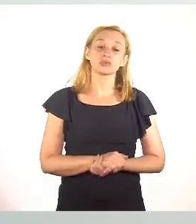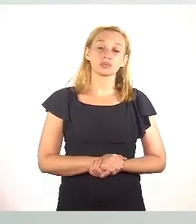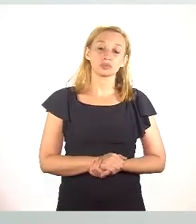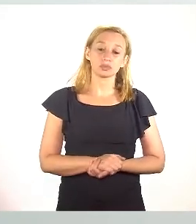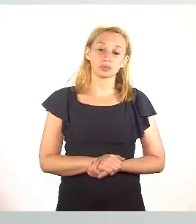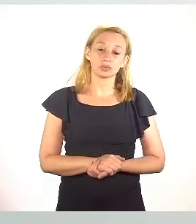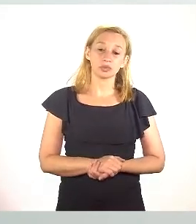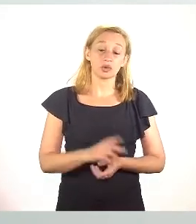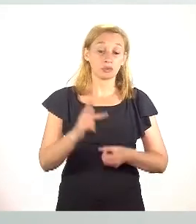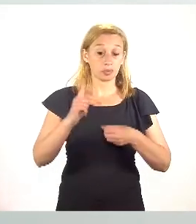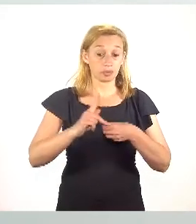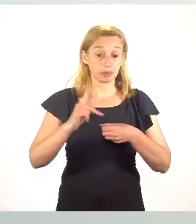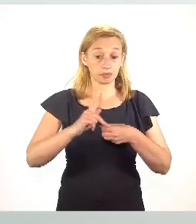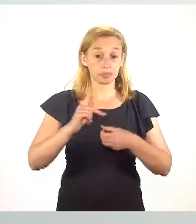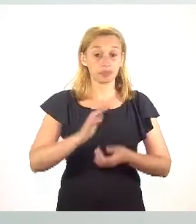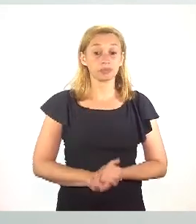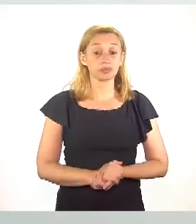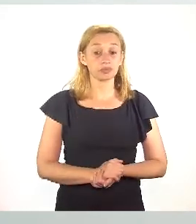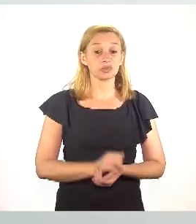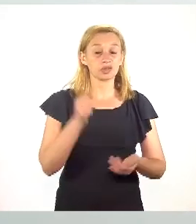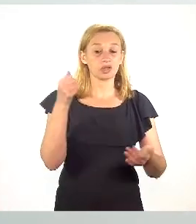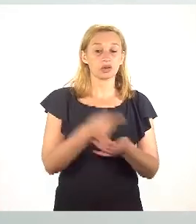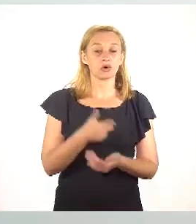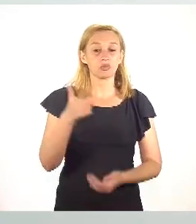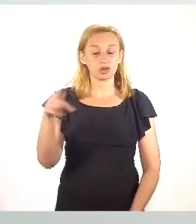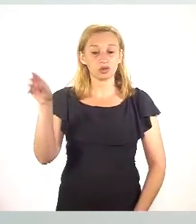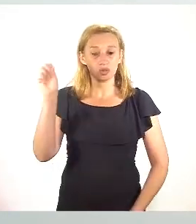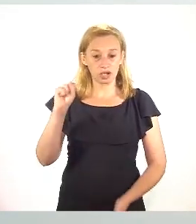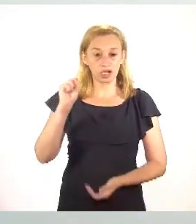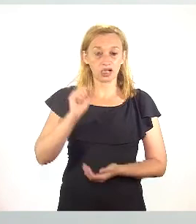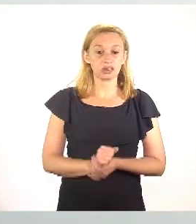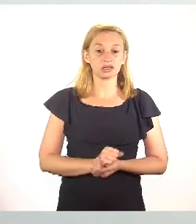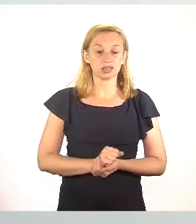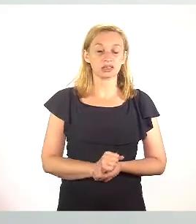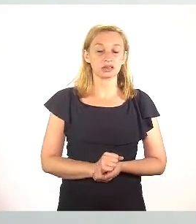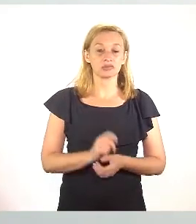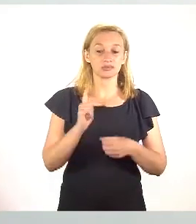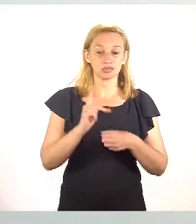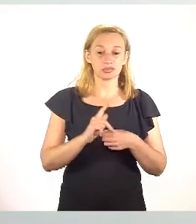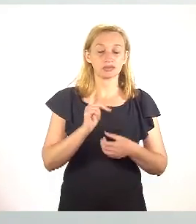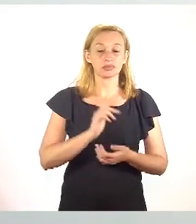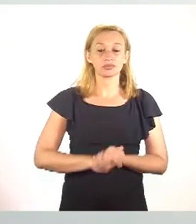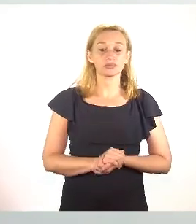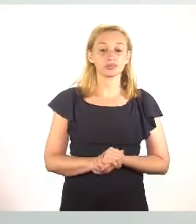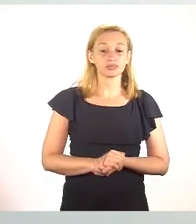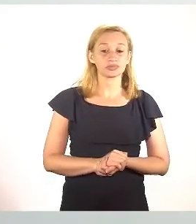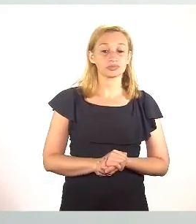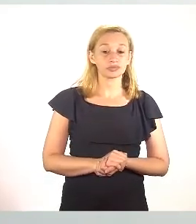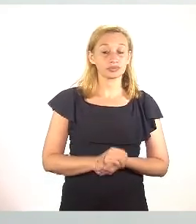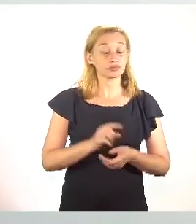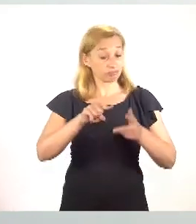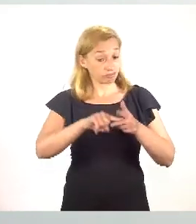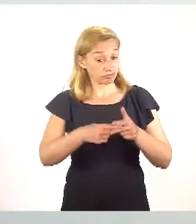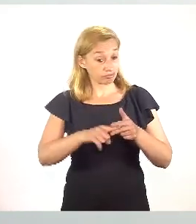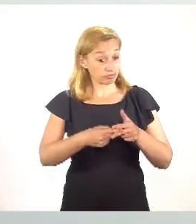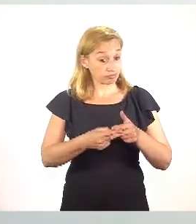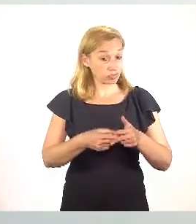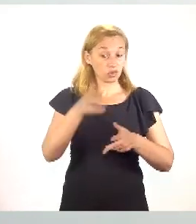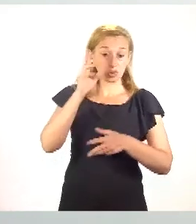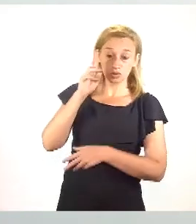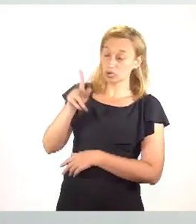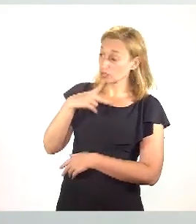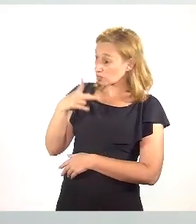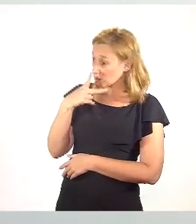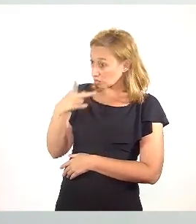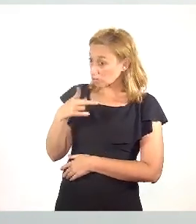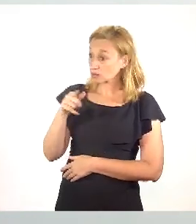Petrobras, da compra do gás da Naturgy pela Petrobras. E nesse reajuste, o senhor falou, passando